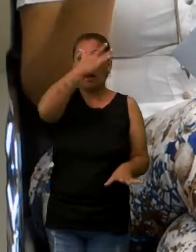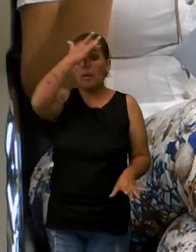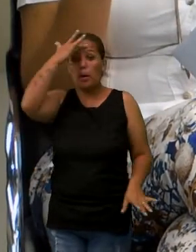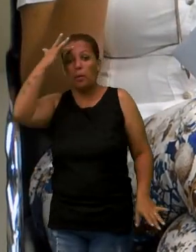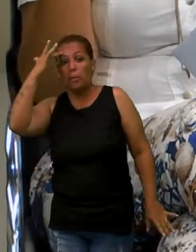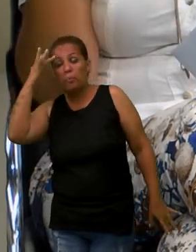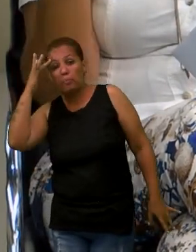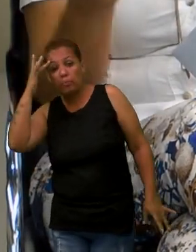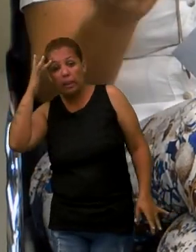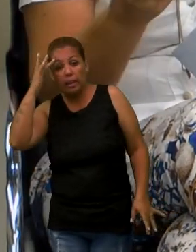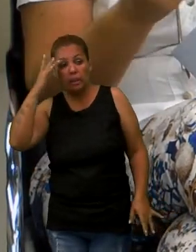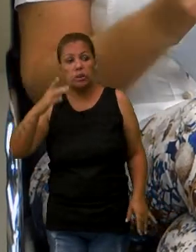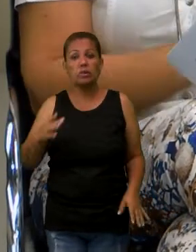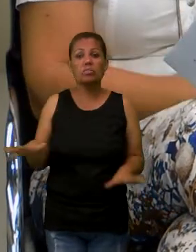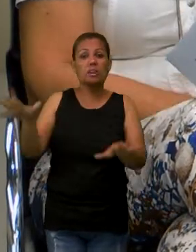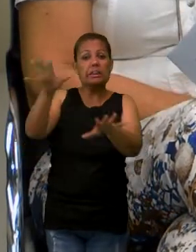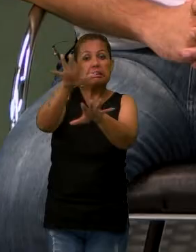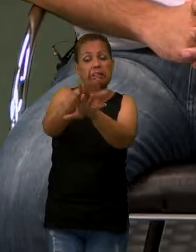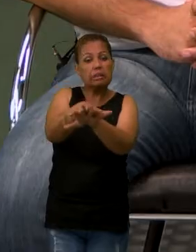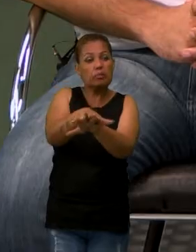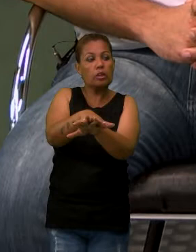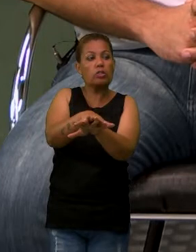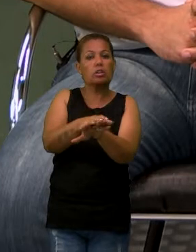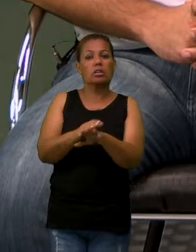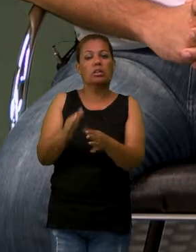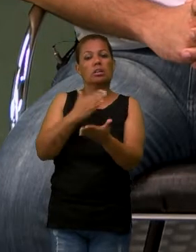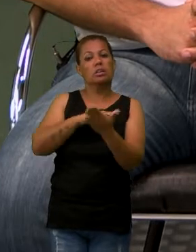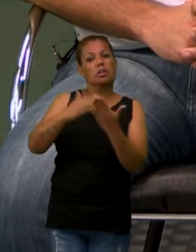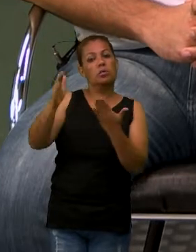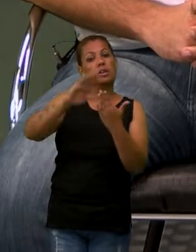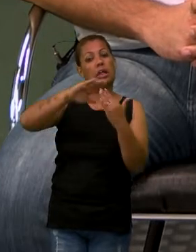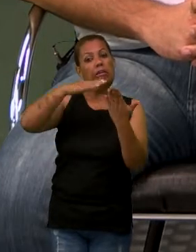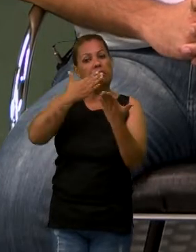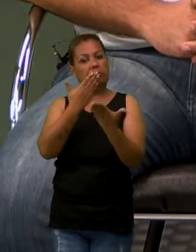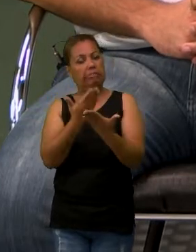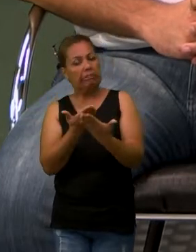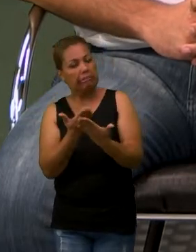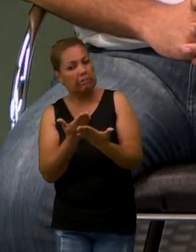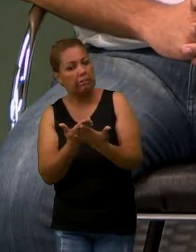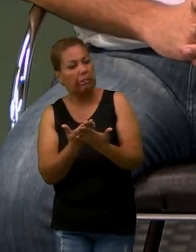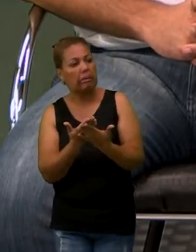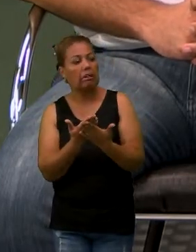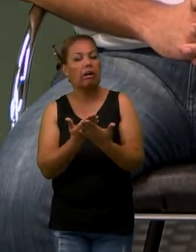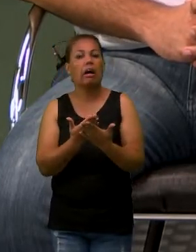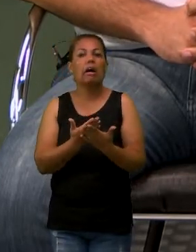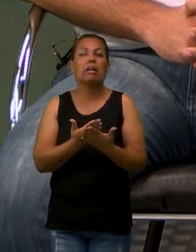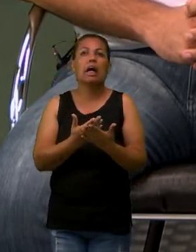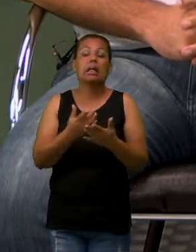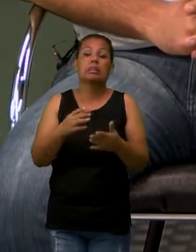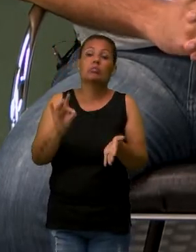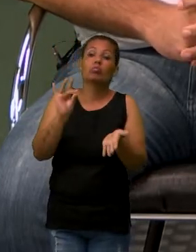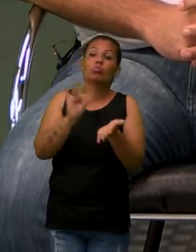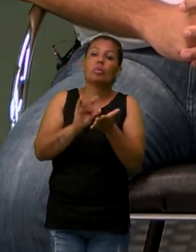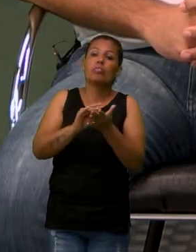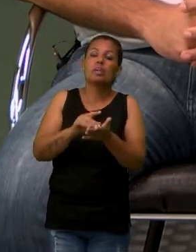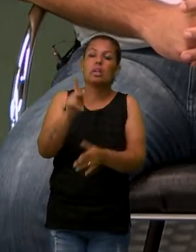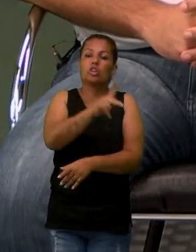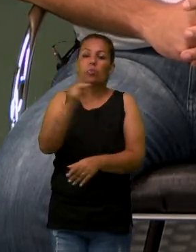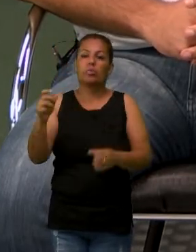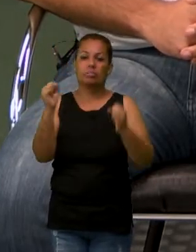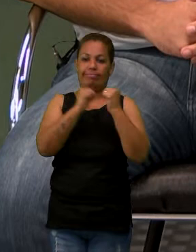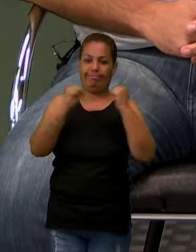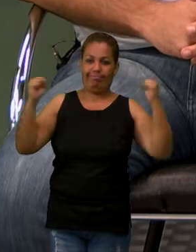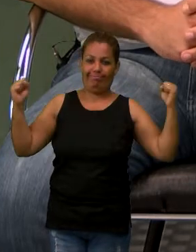para inclusão ele tem que começar na escola na escola na escola tem que ser o é na verdade é um professor de educação